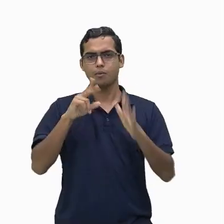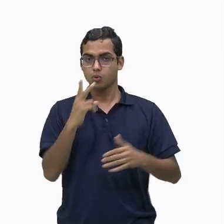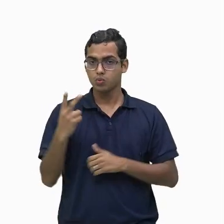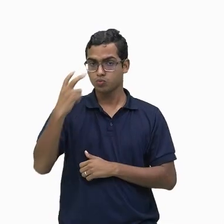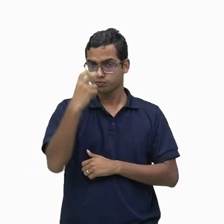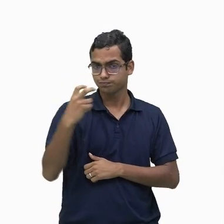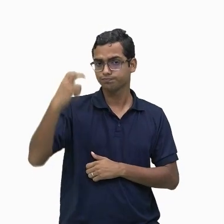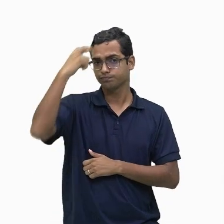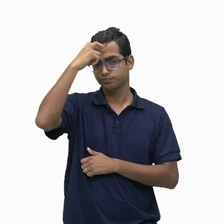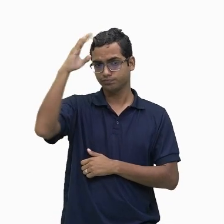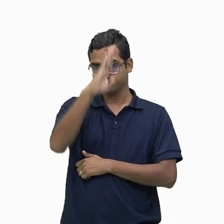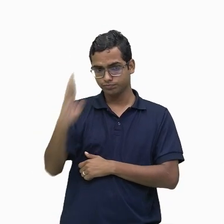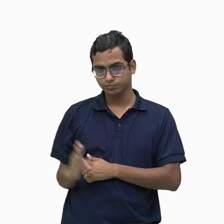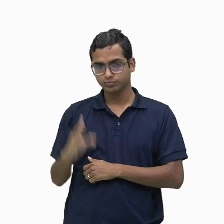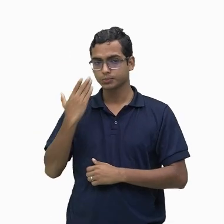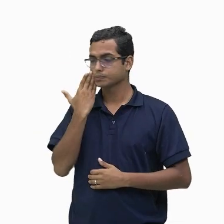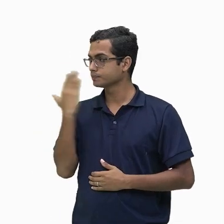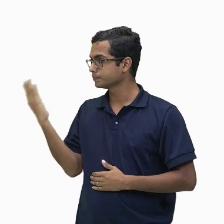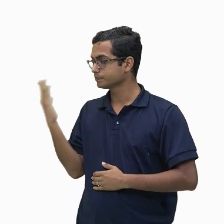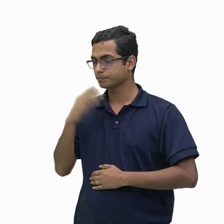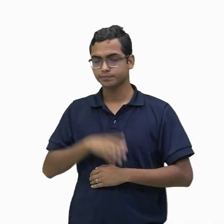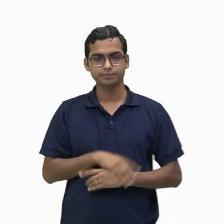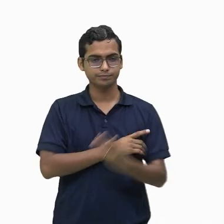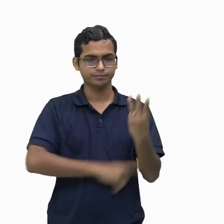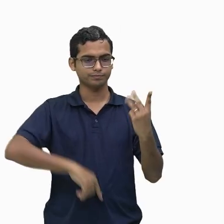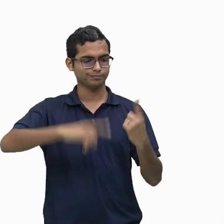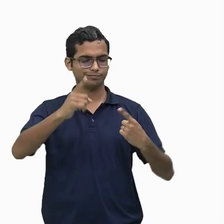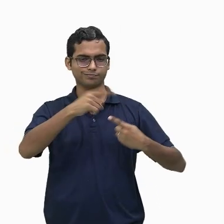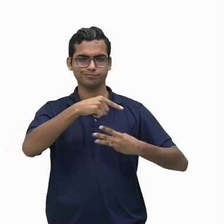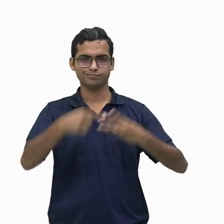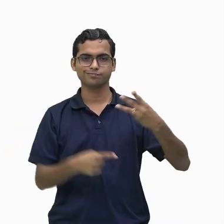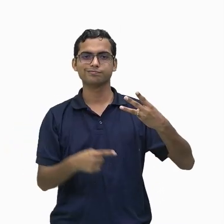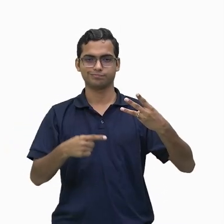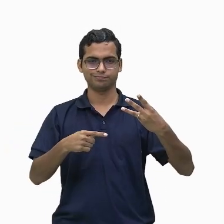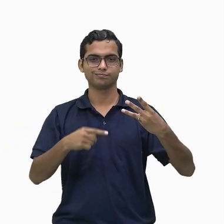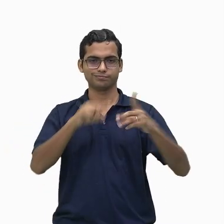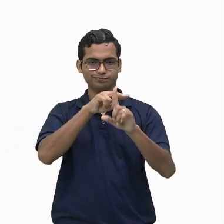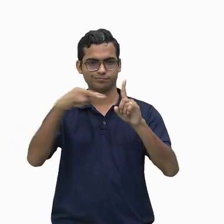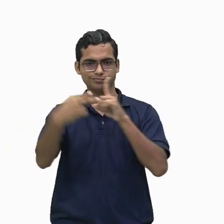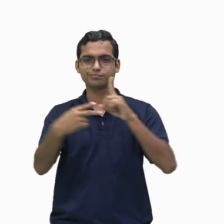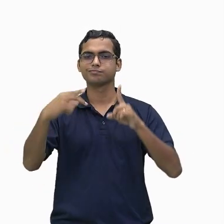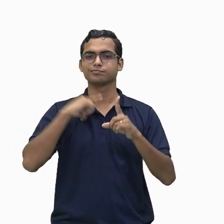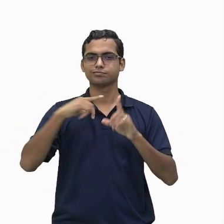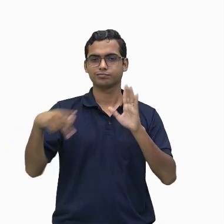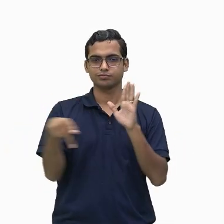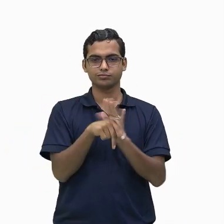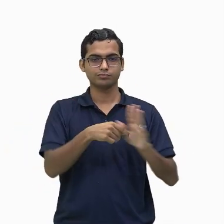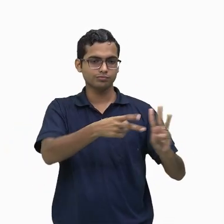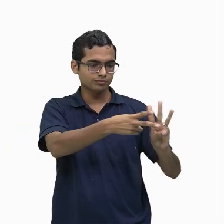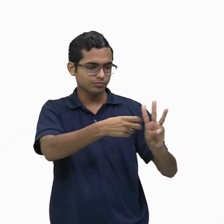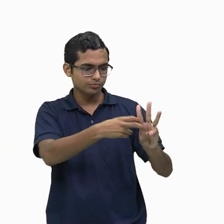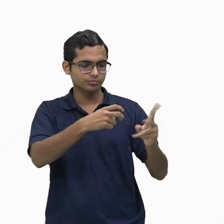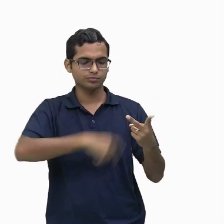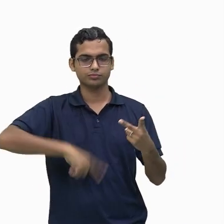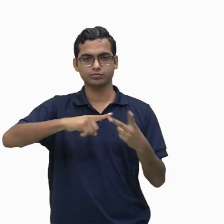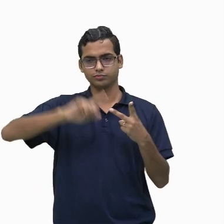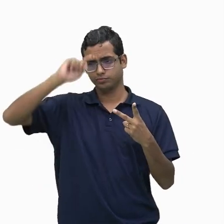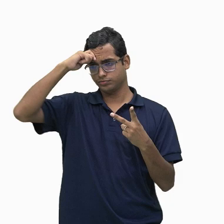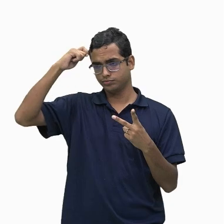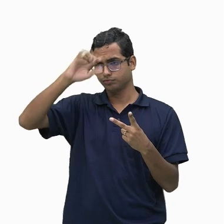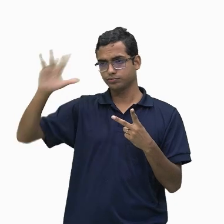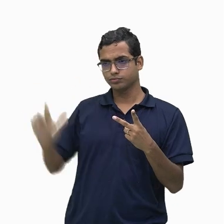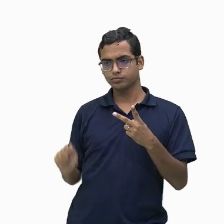Olha só, claro que a gente vai trazer aqui as 3 perspectivas principais, a indígena, a africana e